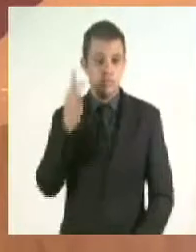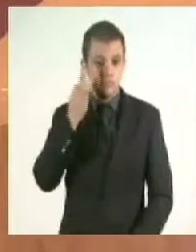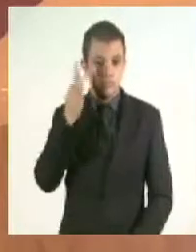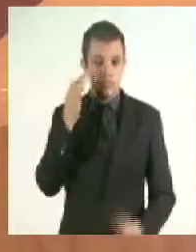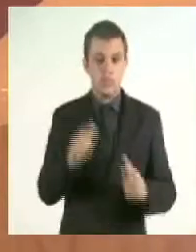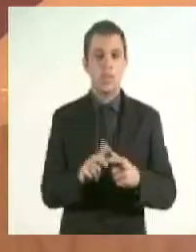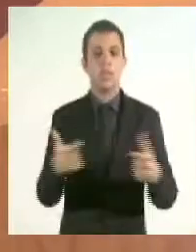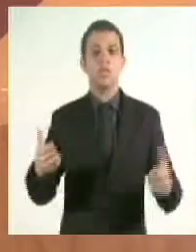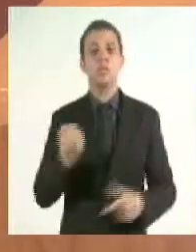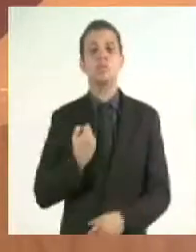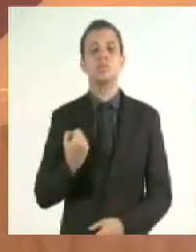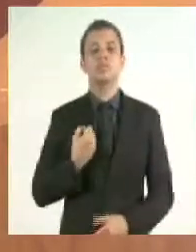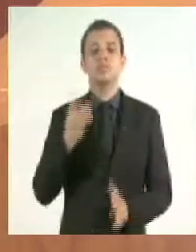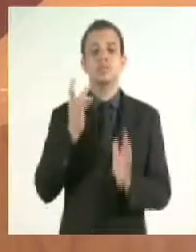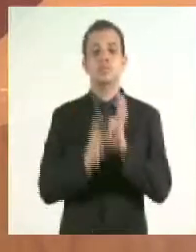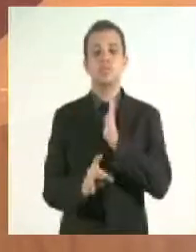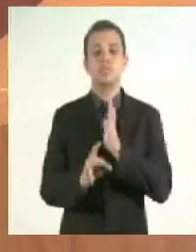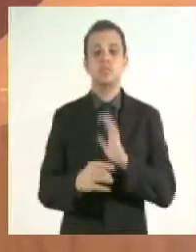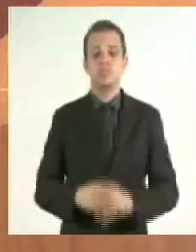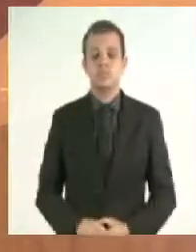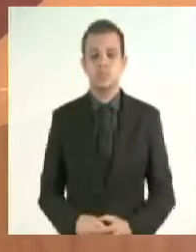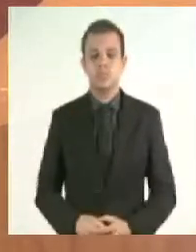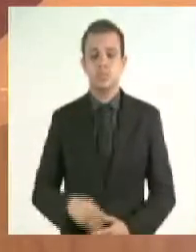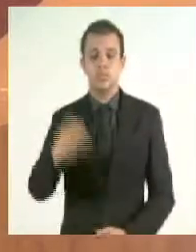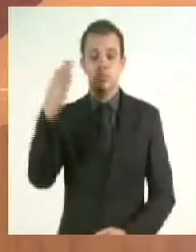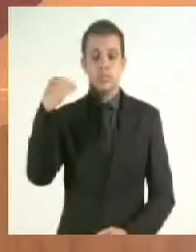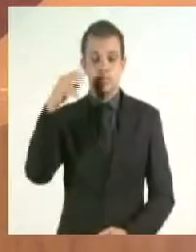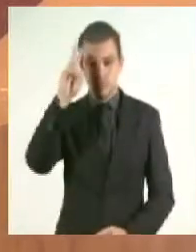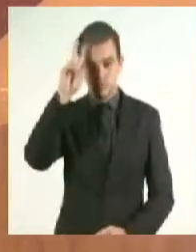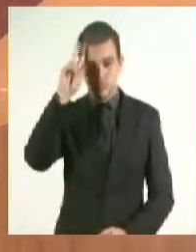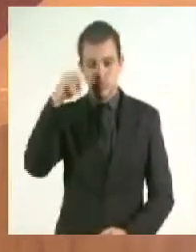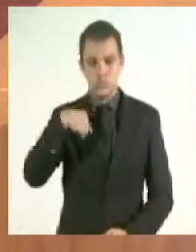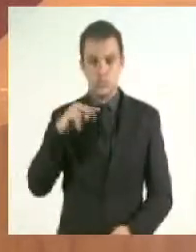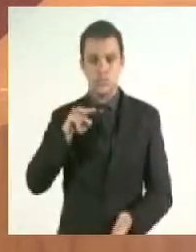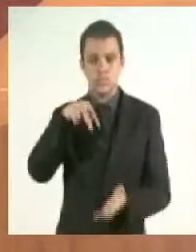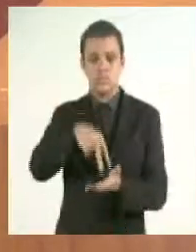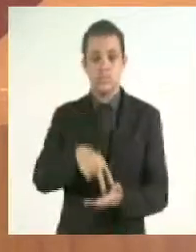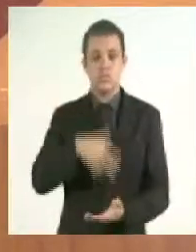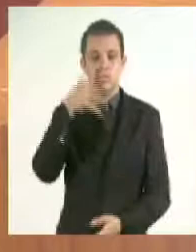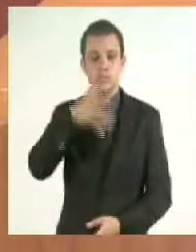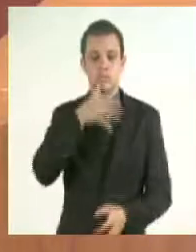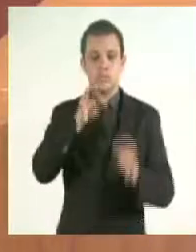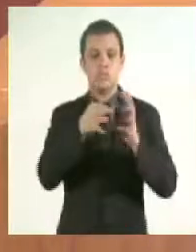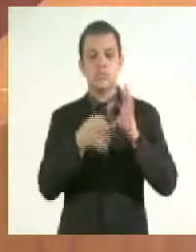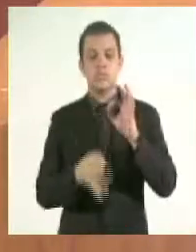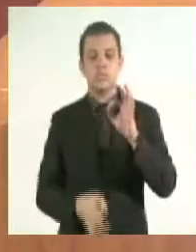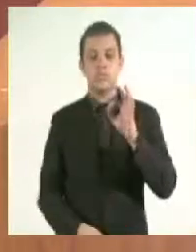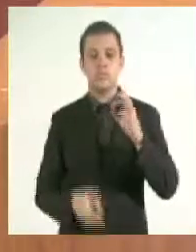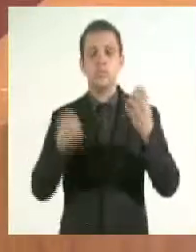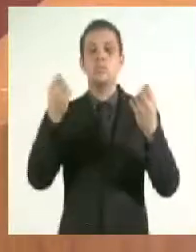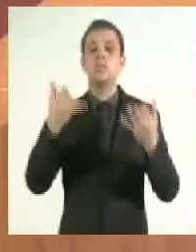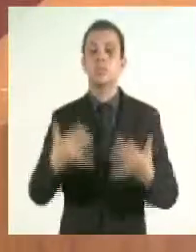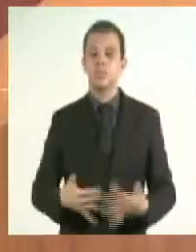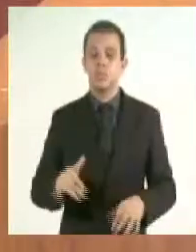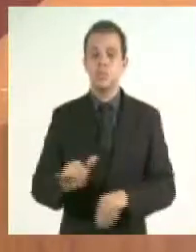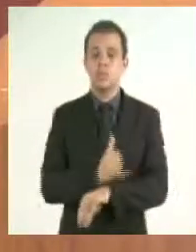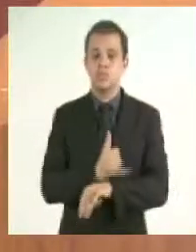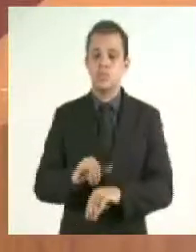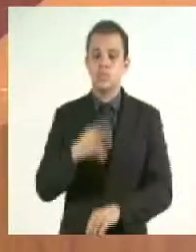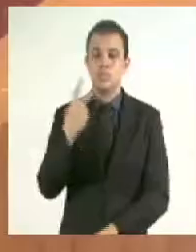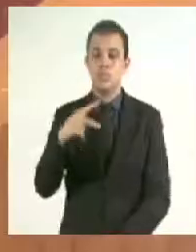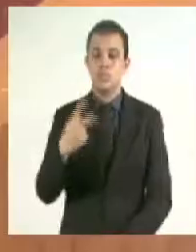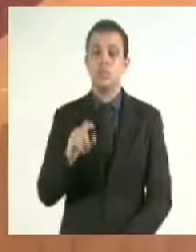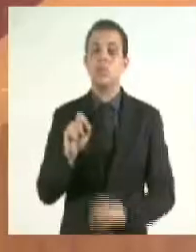inimigos. Estive aqui na segunda-feira, fiz um discurso no Grande Expediente, dizendo essa estratégia. A estratégia